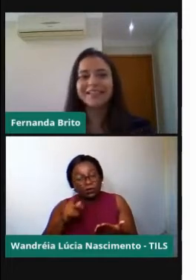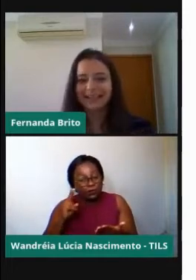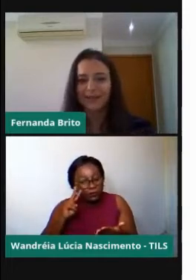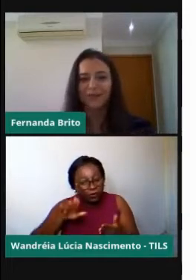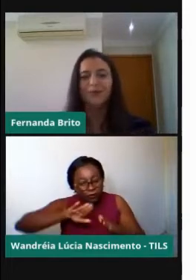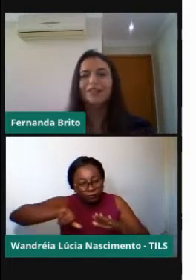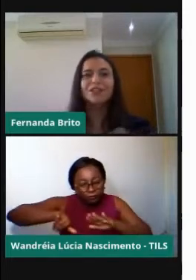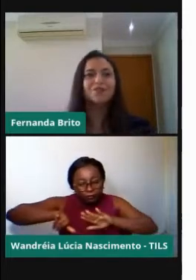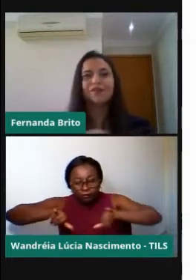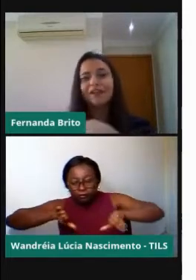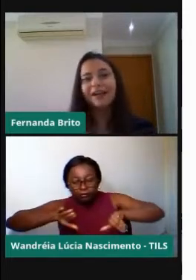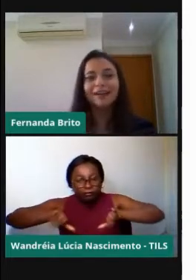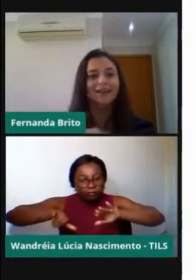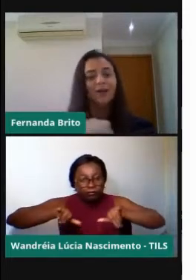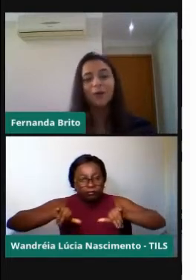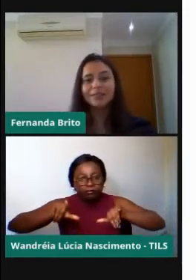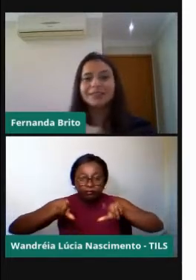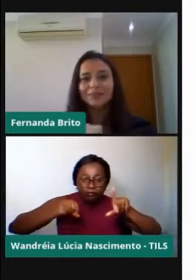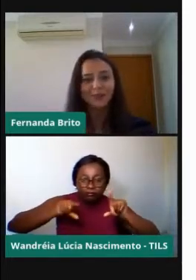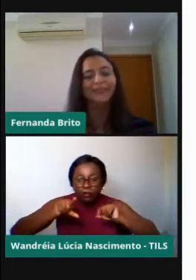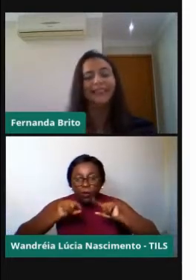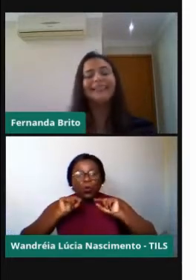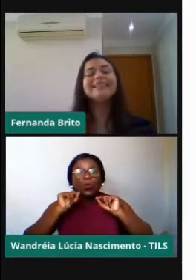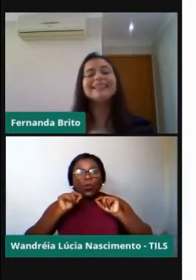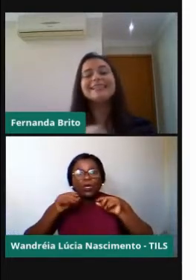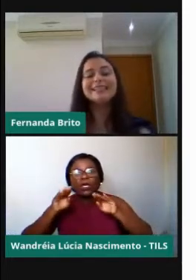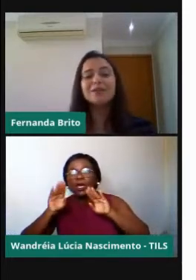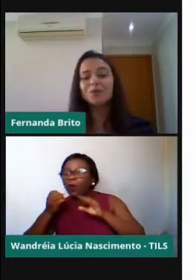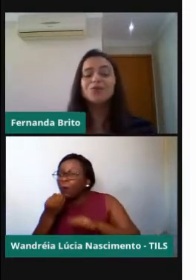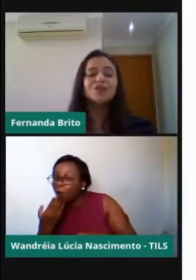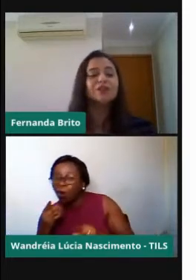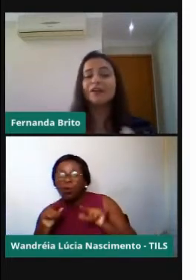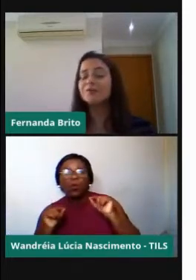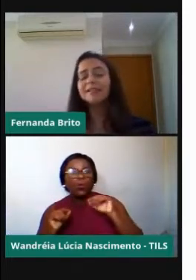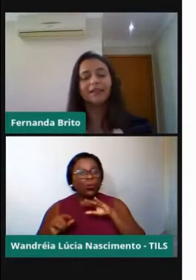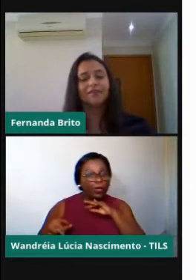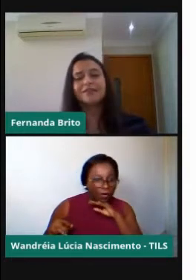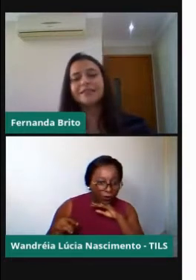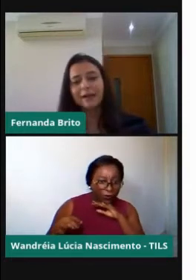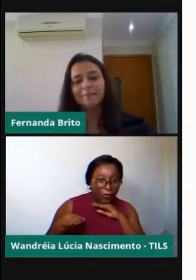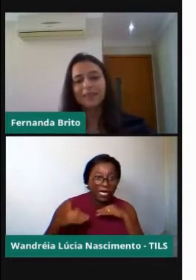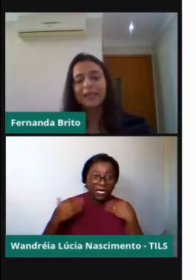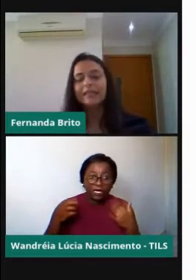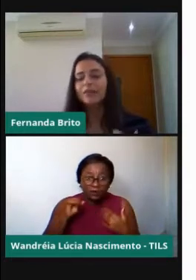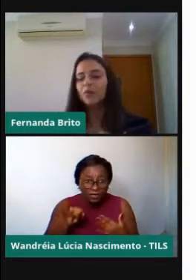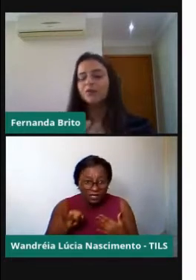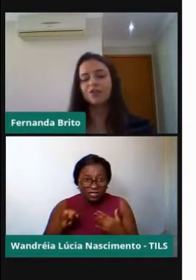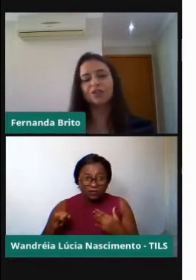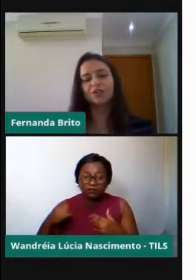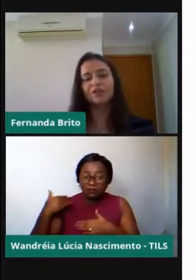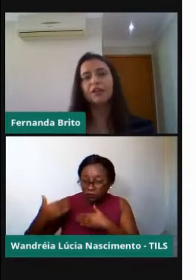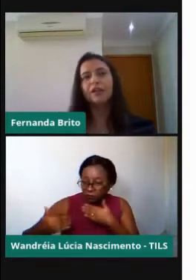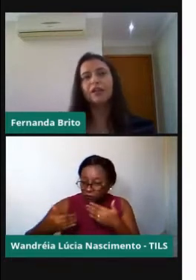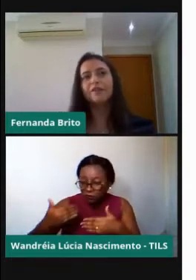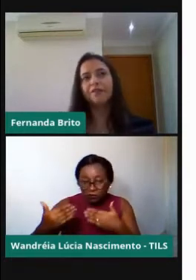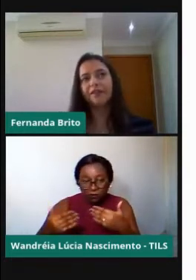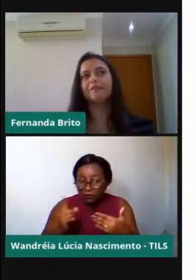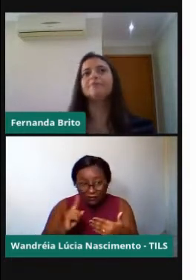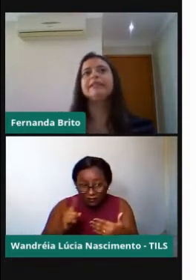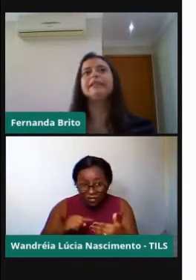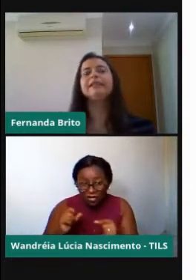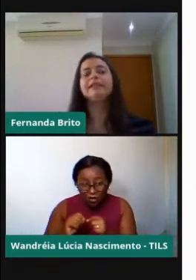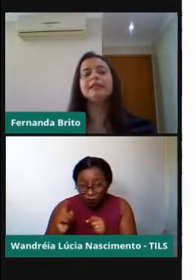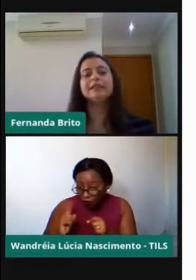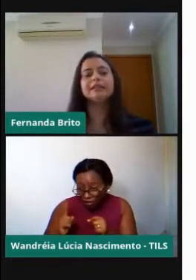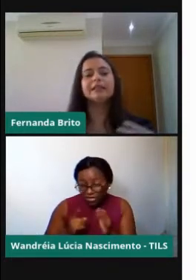a gente não fizer isso, a gente vai ficar rodando, né, em círculos e não vai conseguir avançar. Então, quando a gente